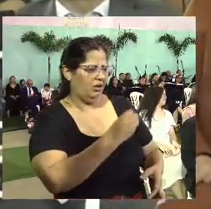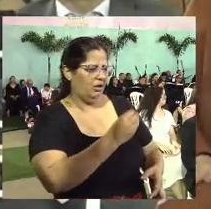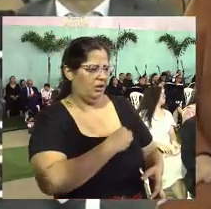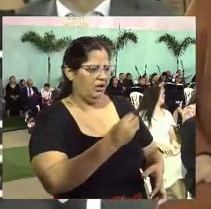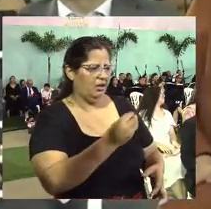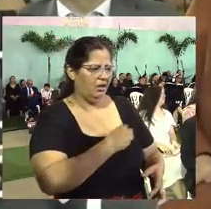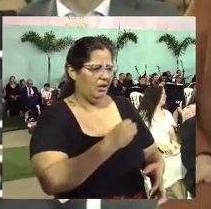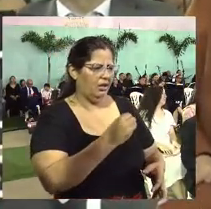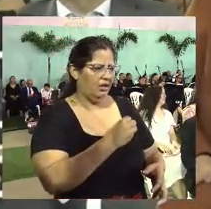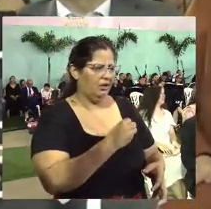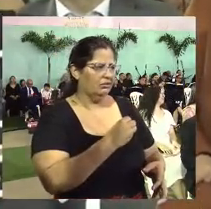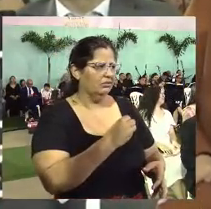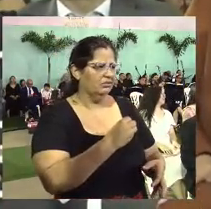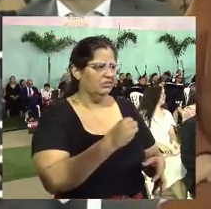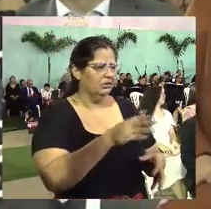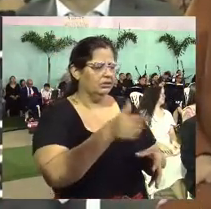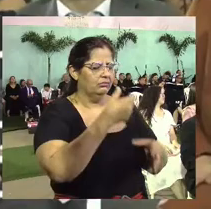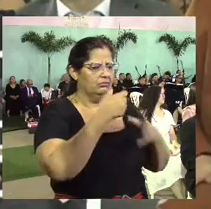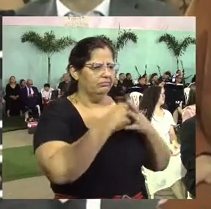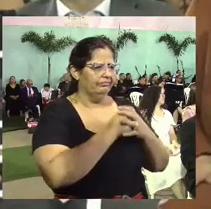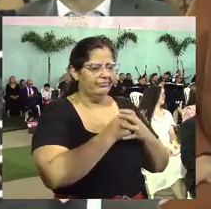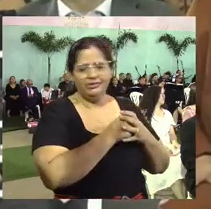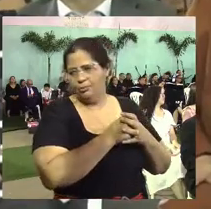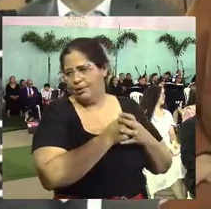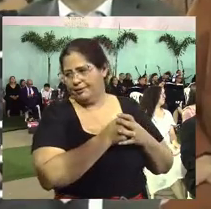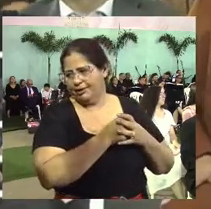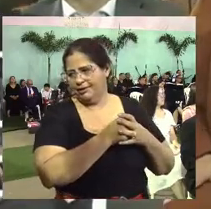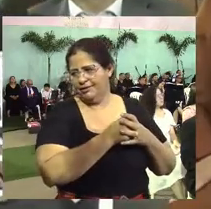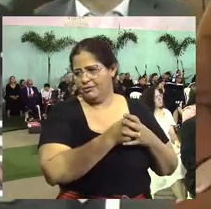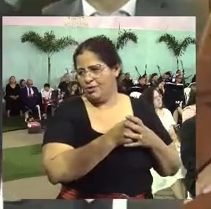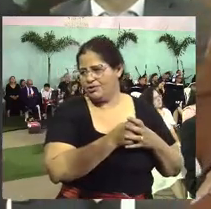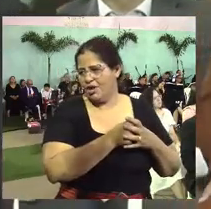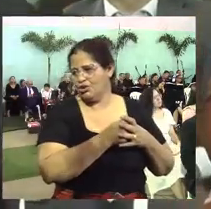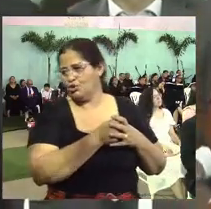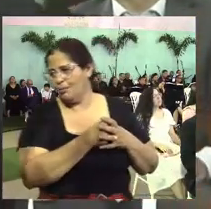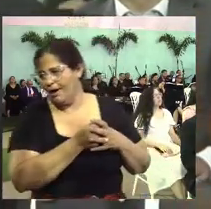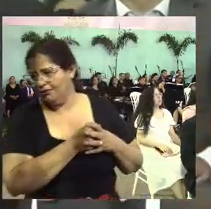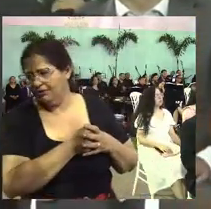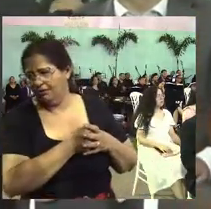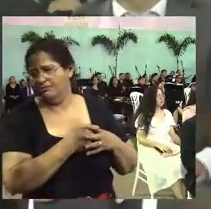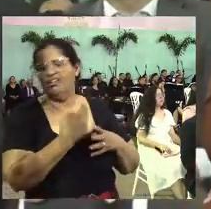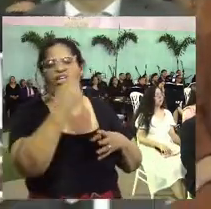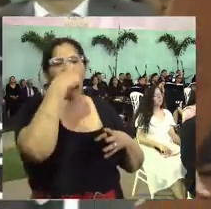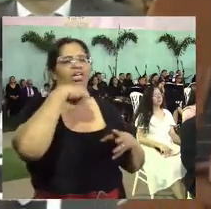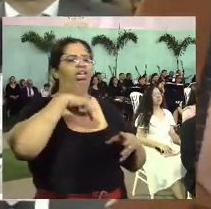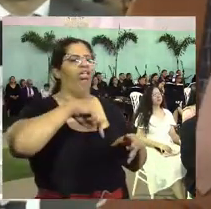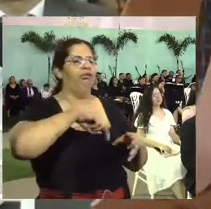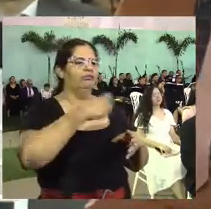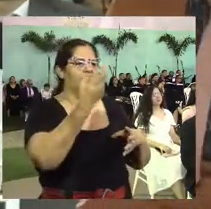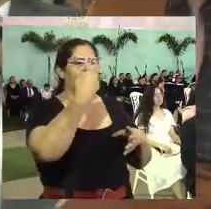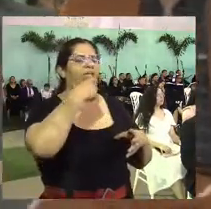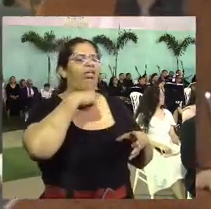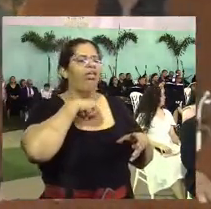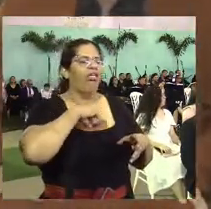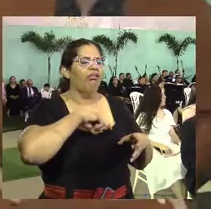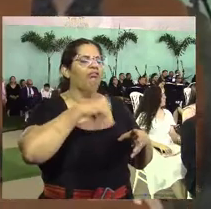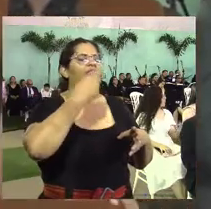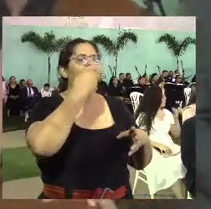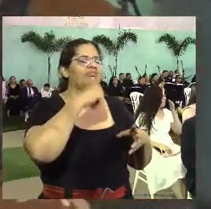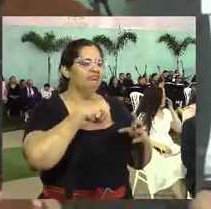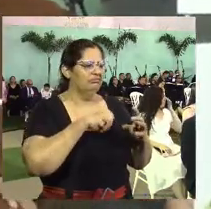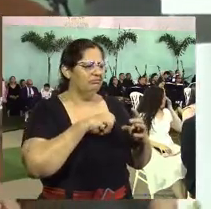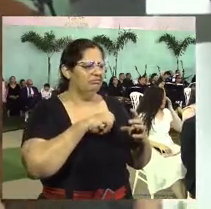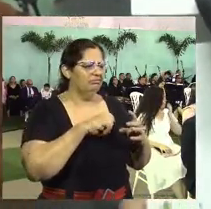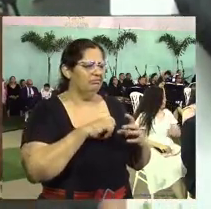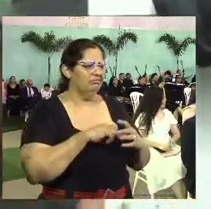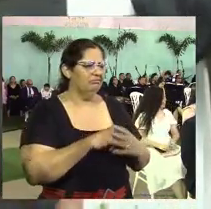você tá entubado aí e você não consegue falar só que Deus já tinha me internado me treinado antes da UTI ir